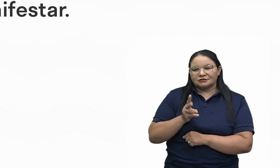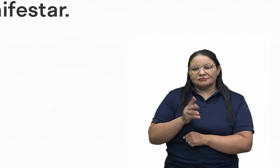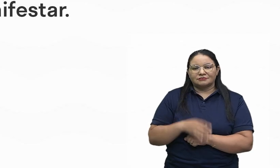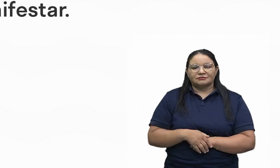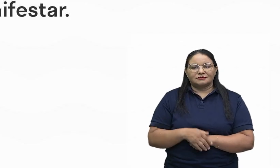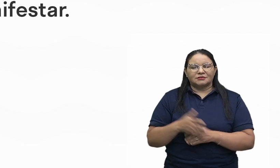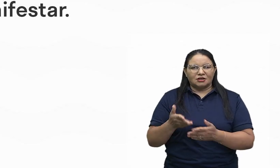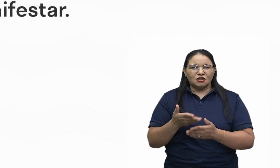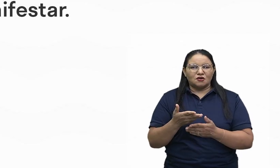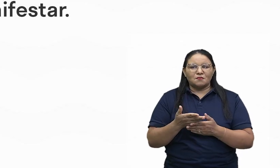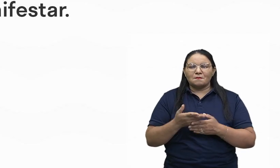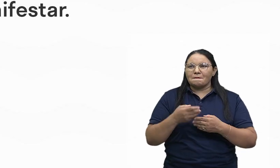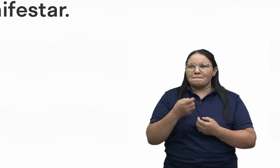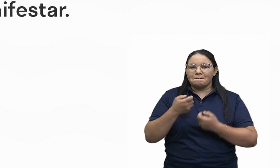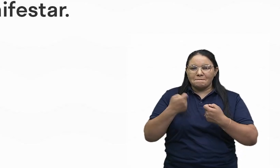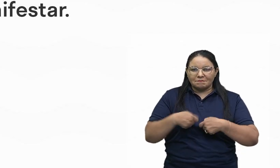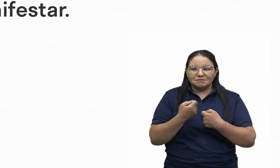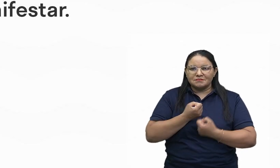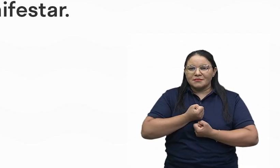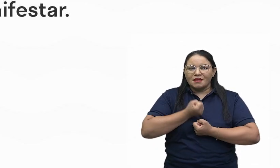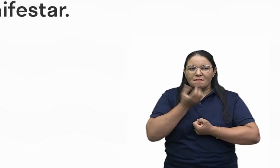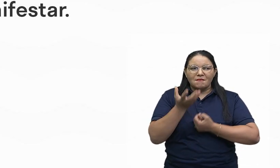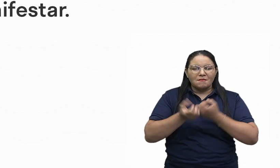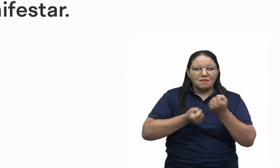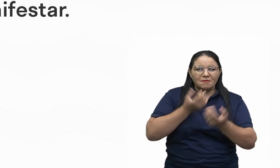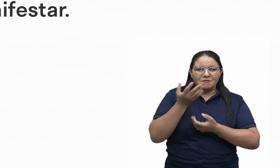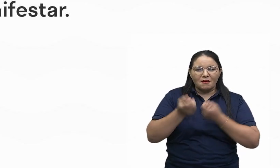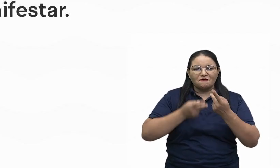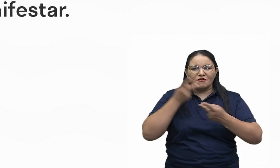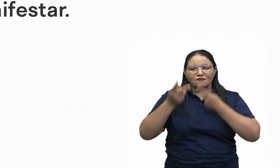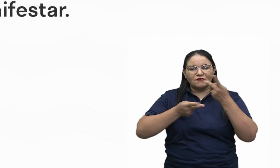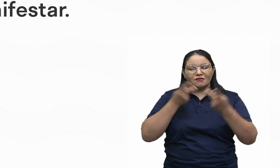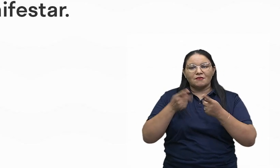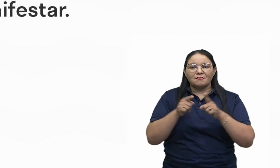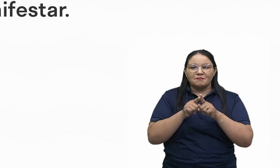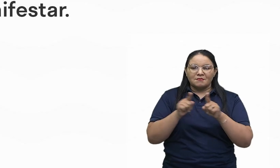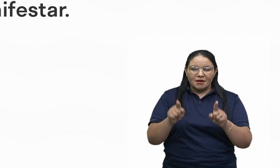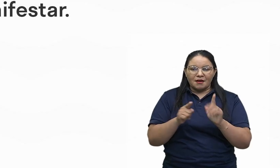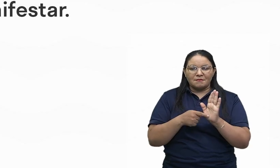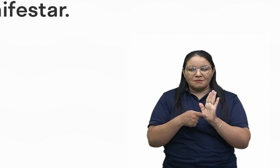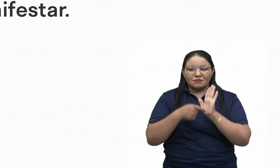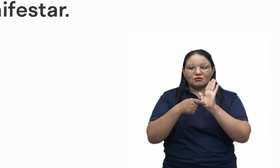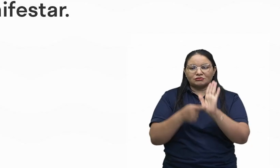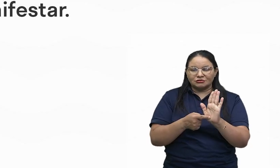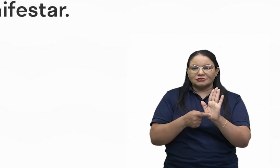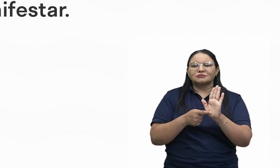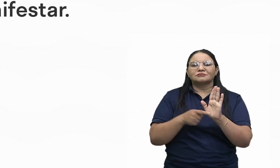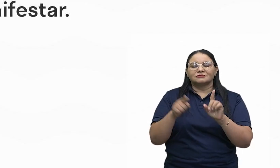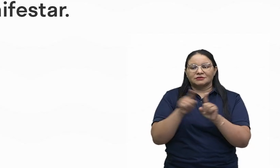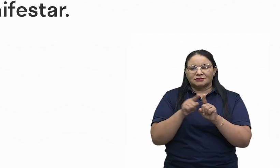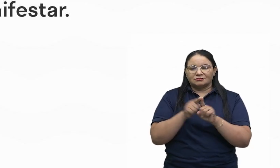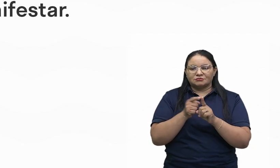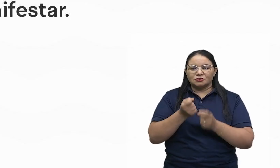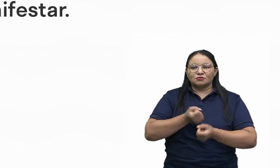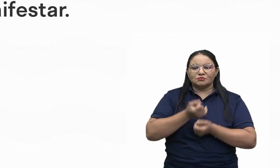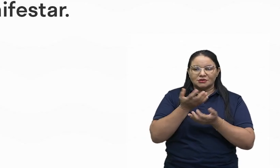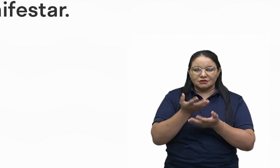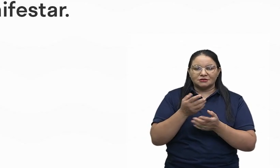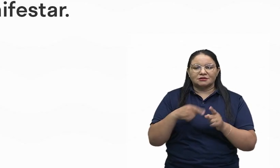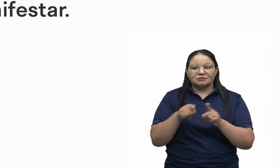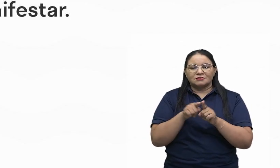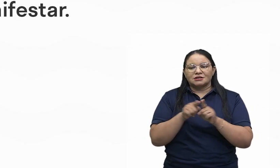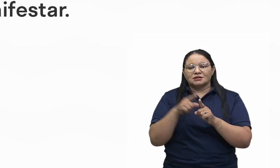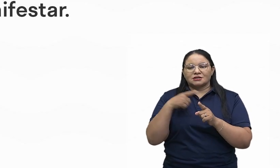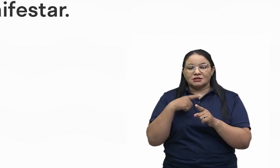estar verbalizando, mas sim trazendo uma mensagem. E temos os signos, os